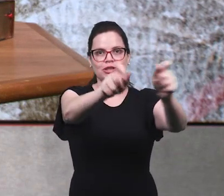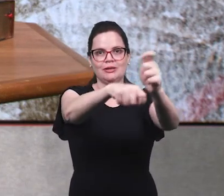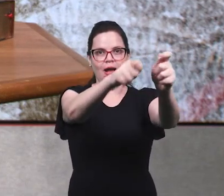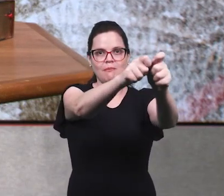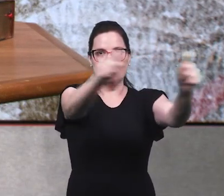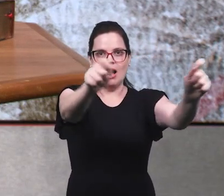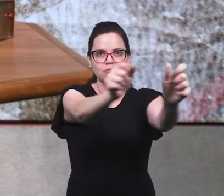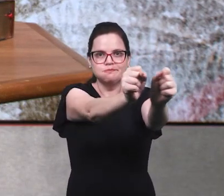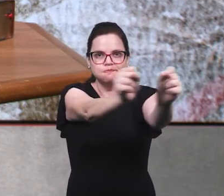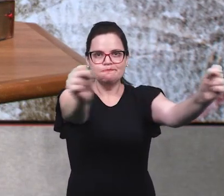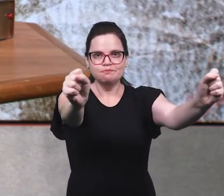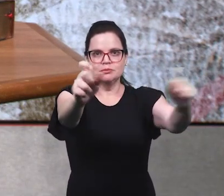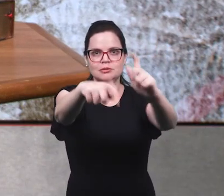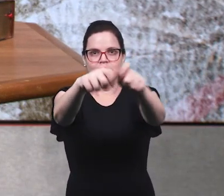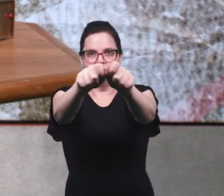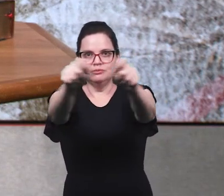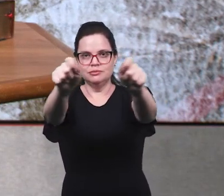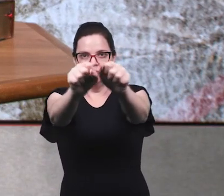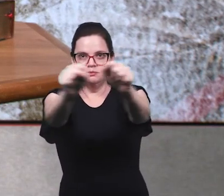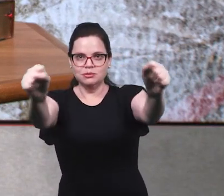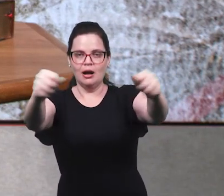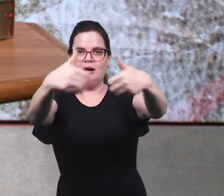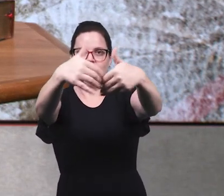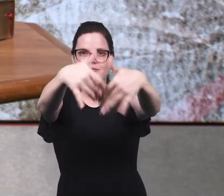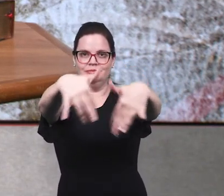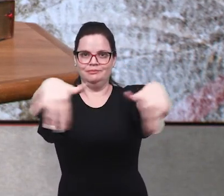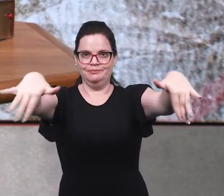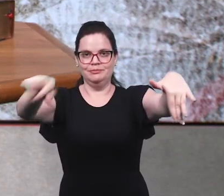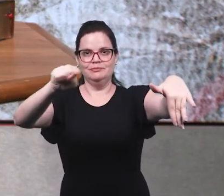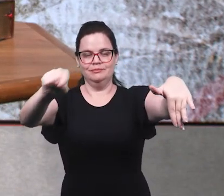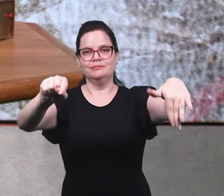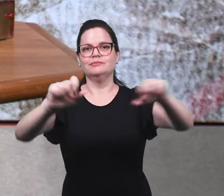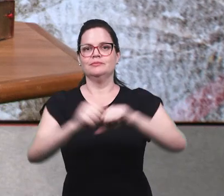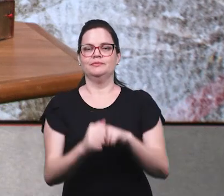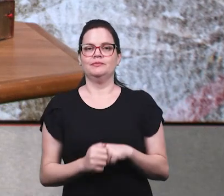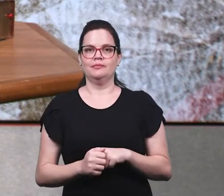suas colunas 10 e as suas bases 10.